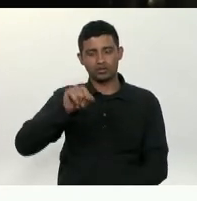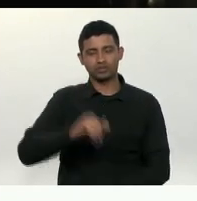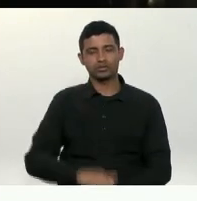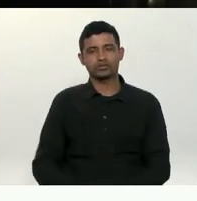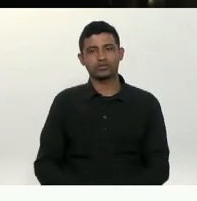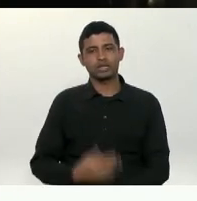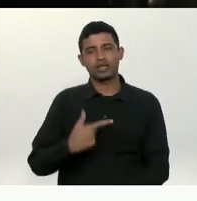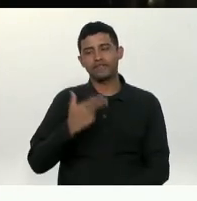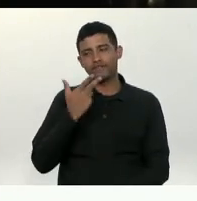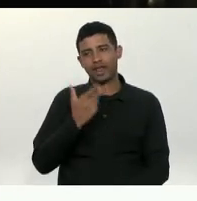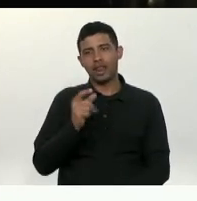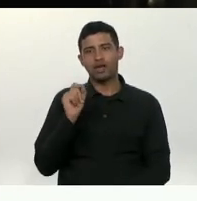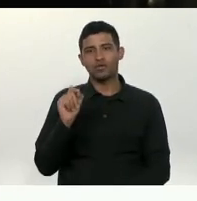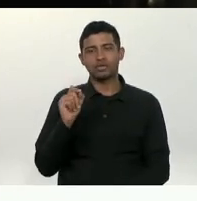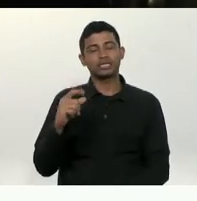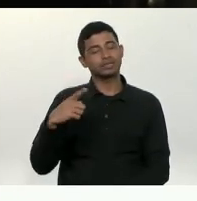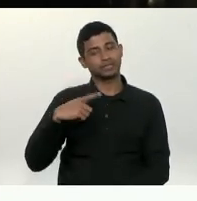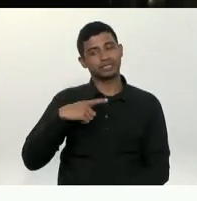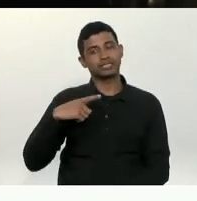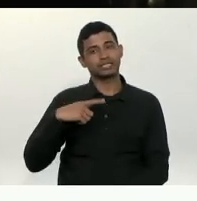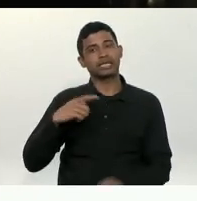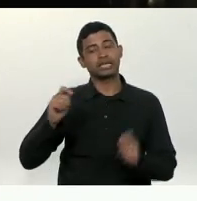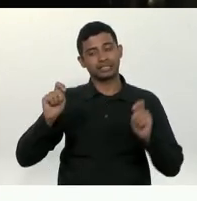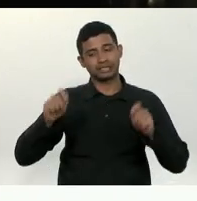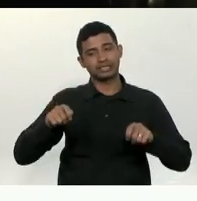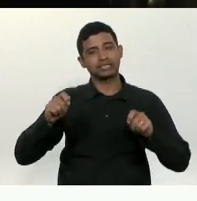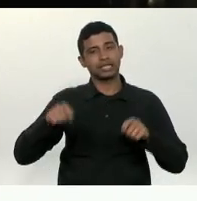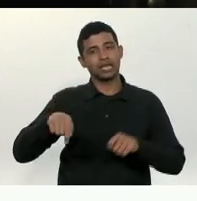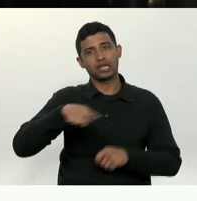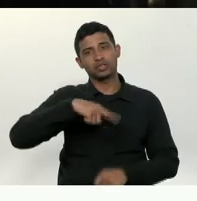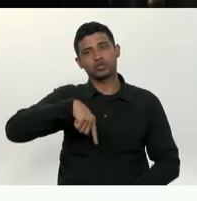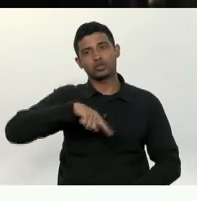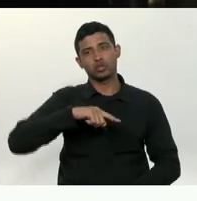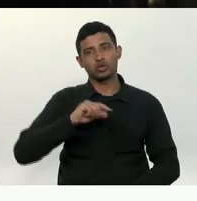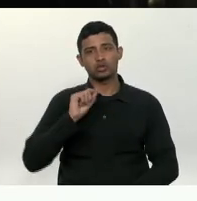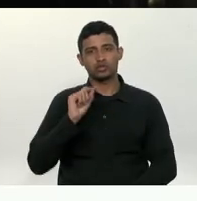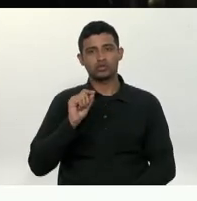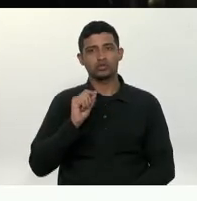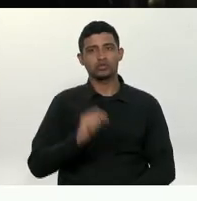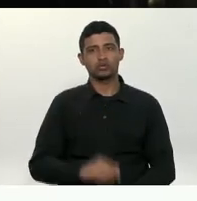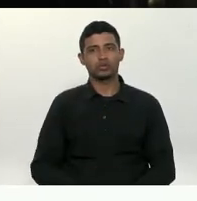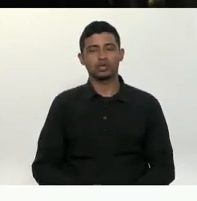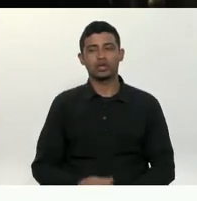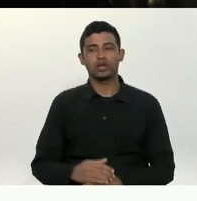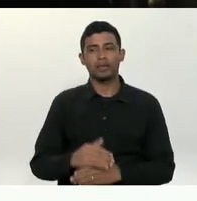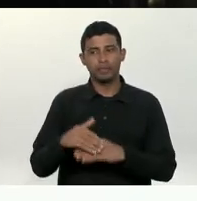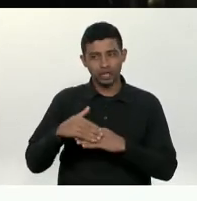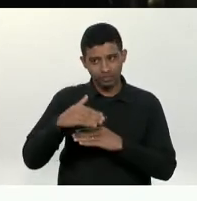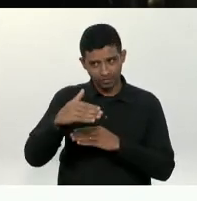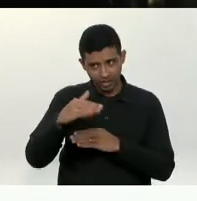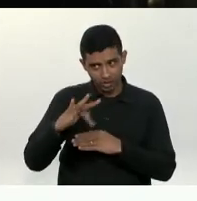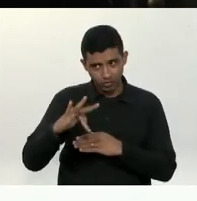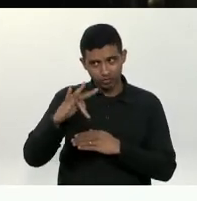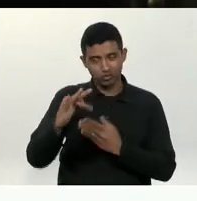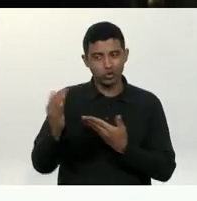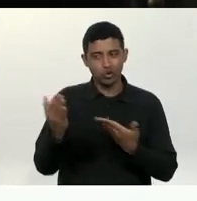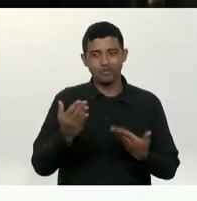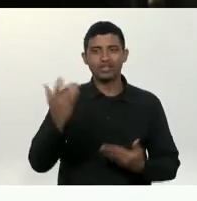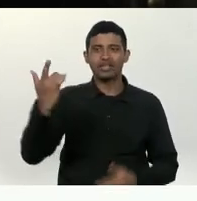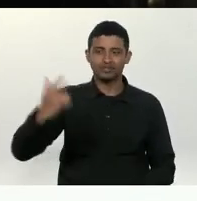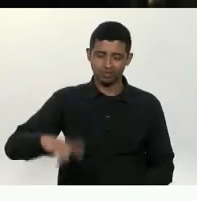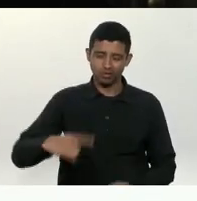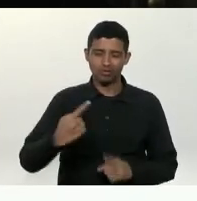que existe a possibilidade de nós lhe convidar o senhor novamente para estar aqui, à medida que a CPI